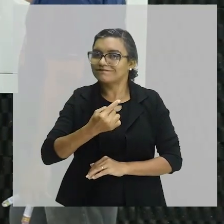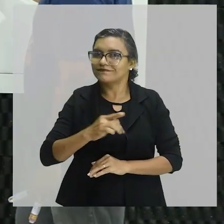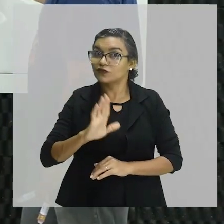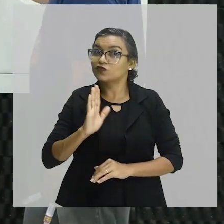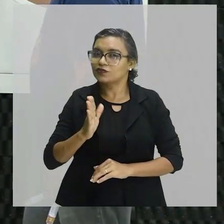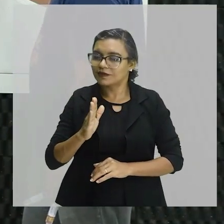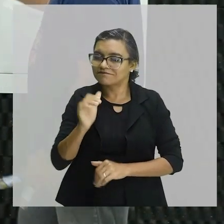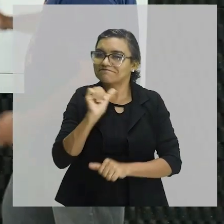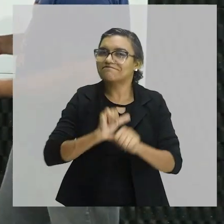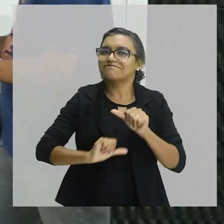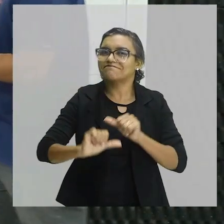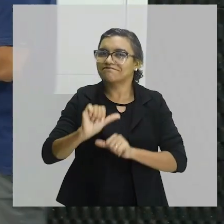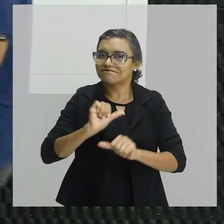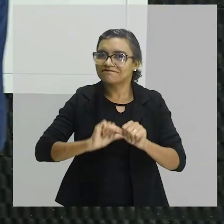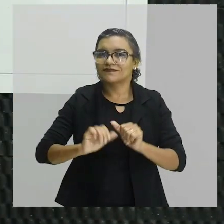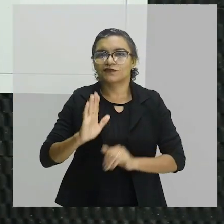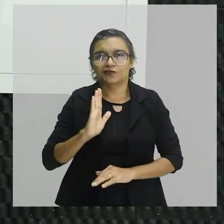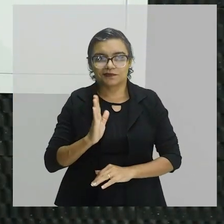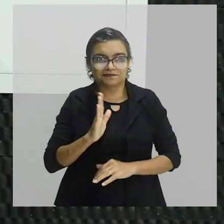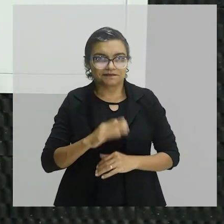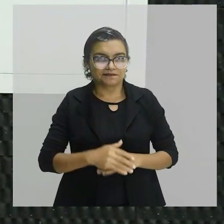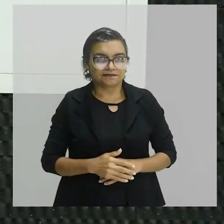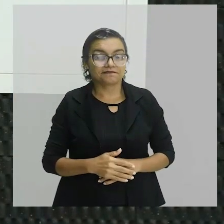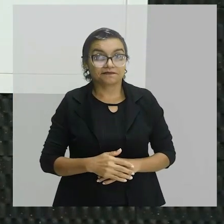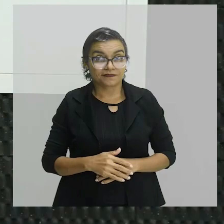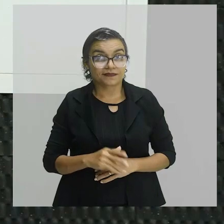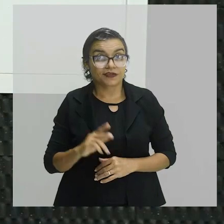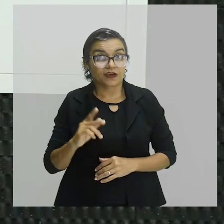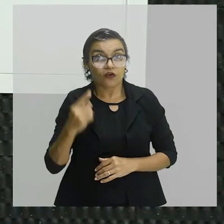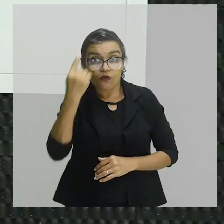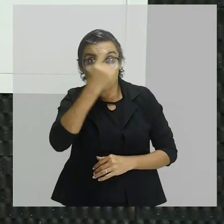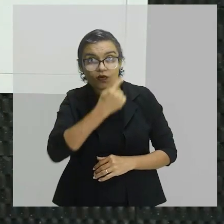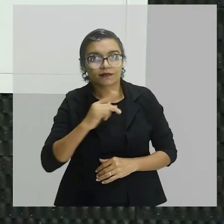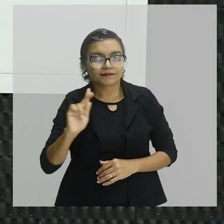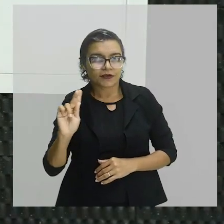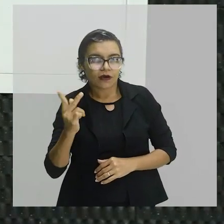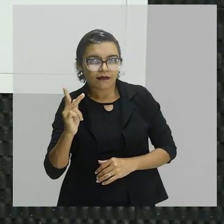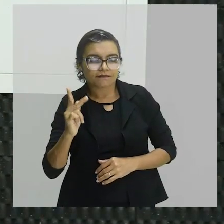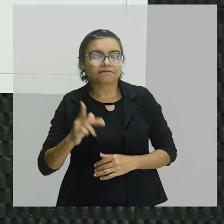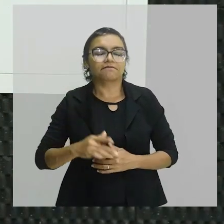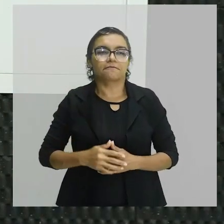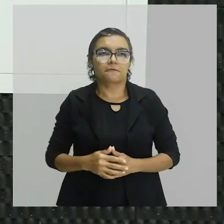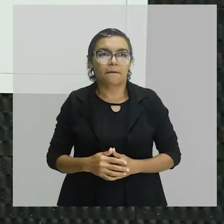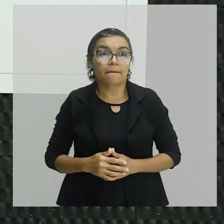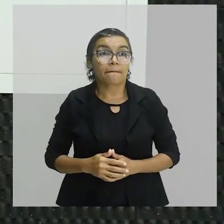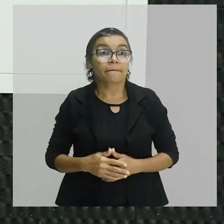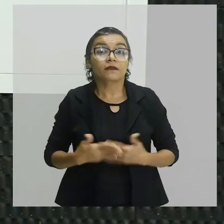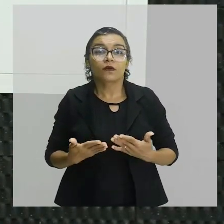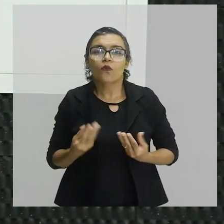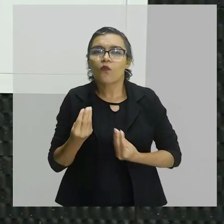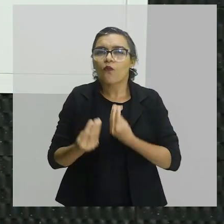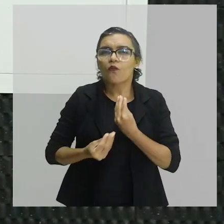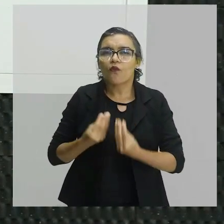transformação. No caso é horas. Então, o que pode ser feito?